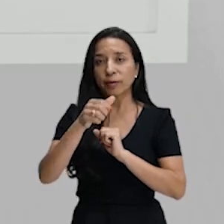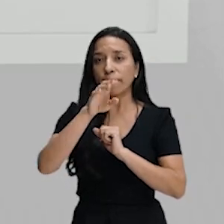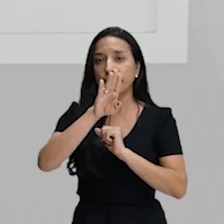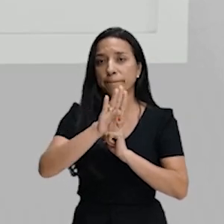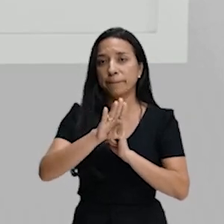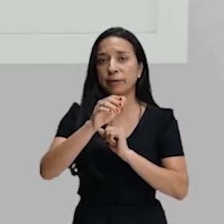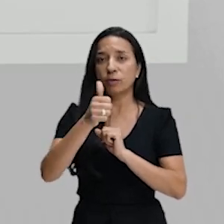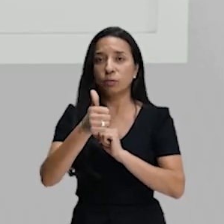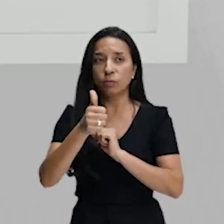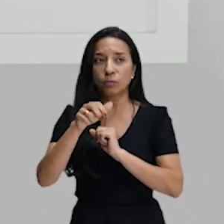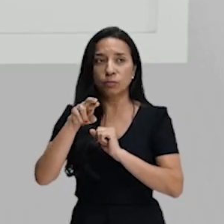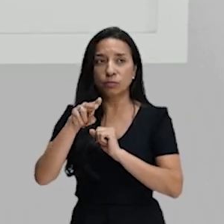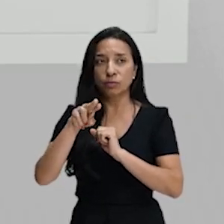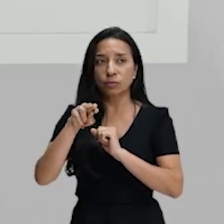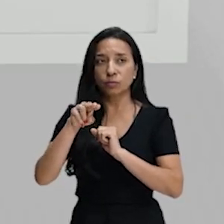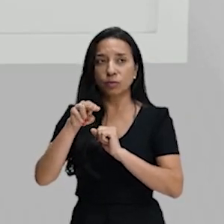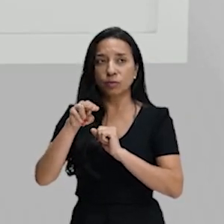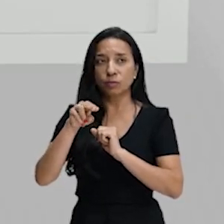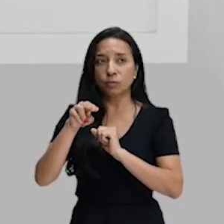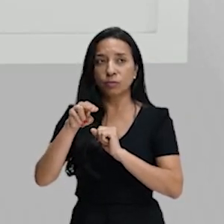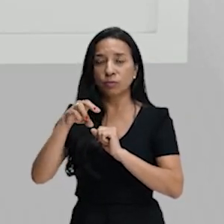vezes a corrente 1